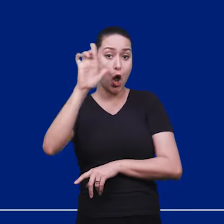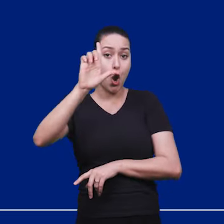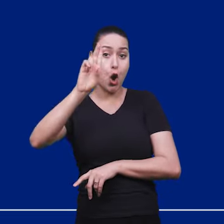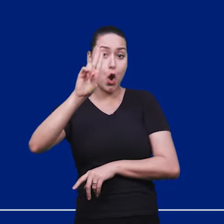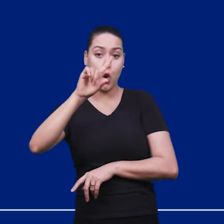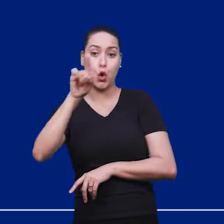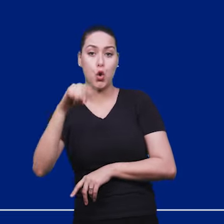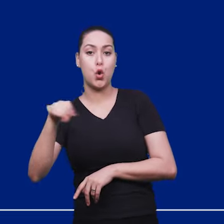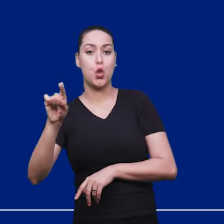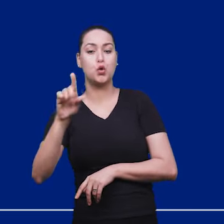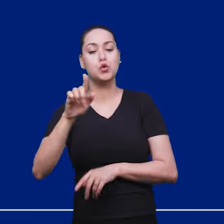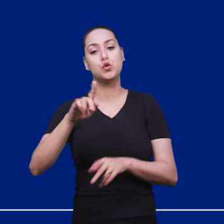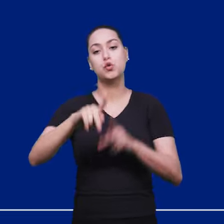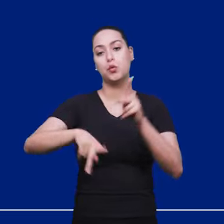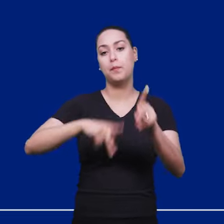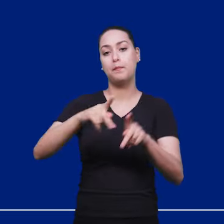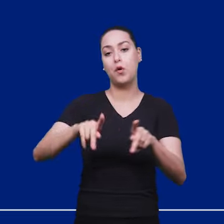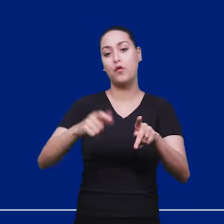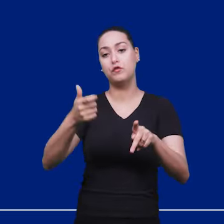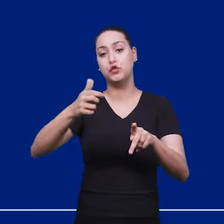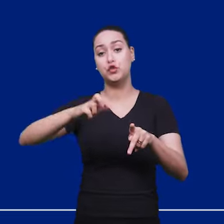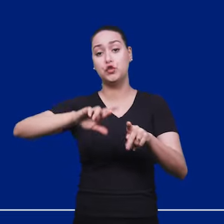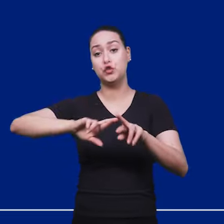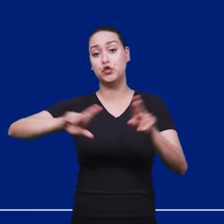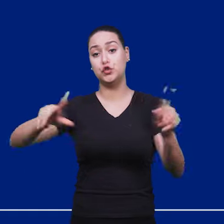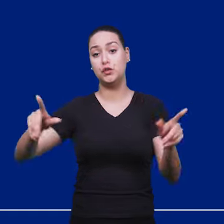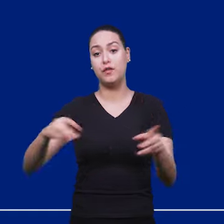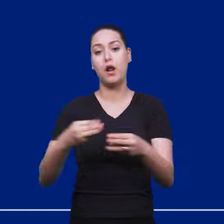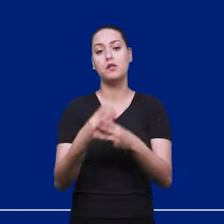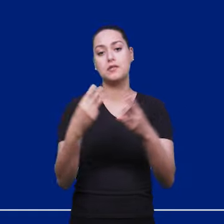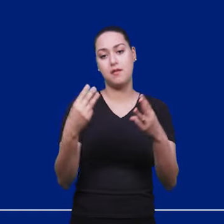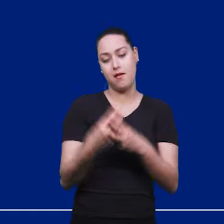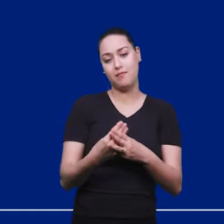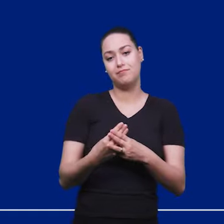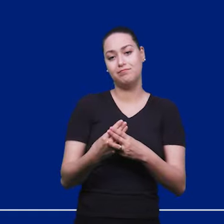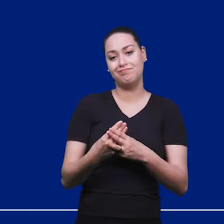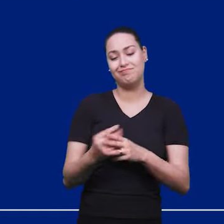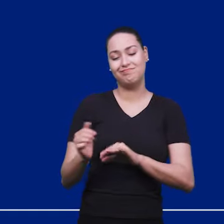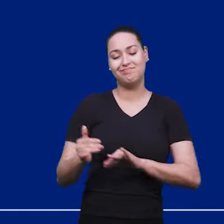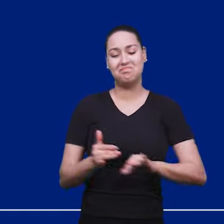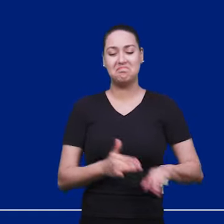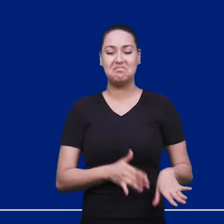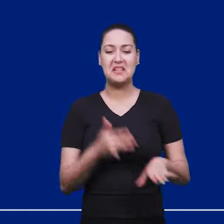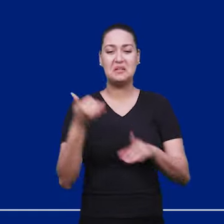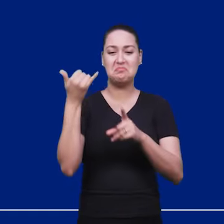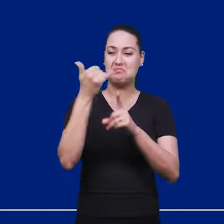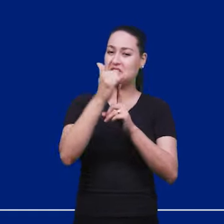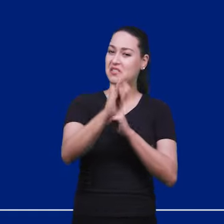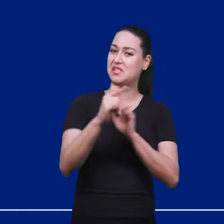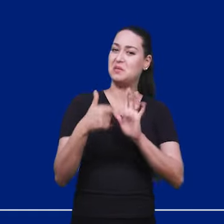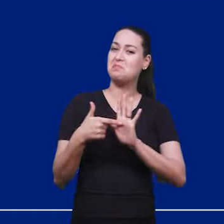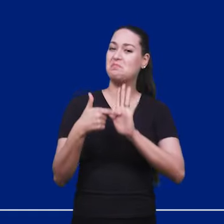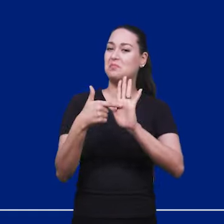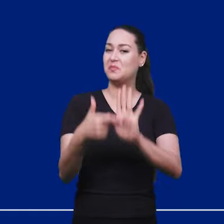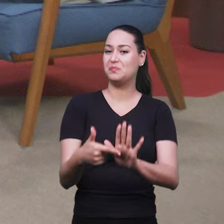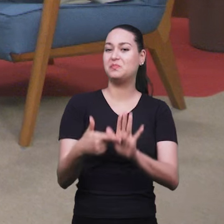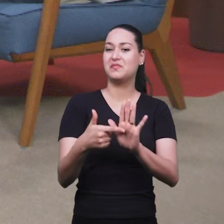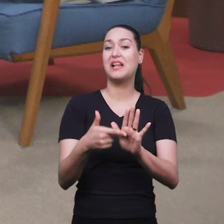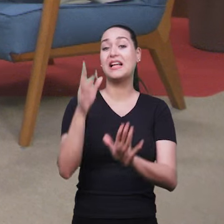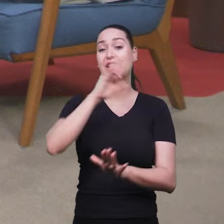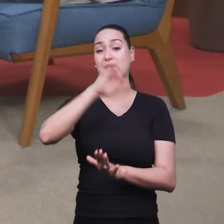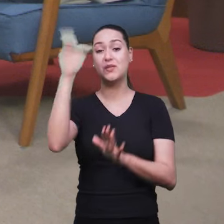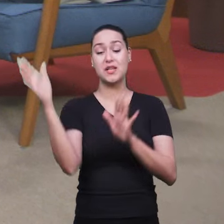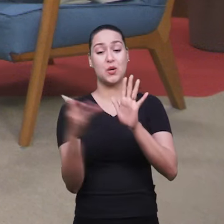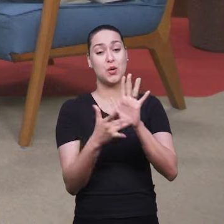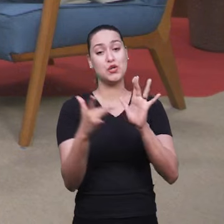gentios. Então, já no Velho Testamento, há essa profecia apontando para esse momento, né, que Sérgio, que você comentou.